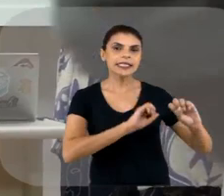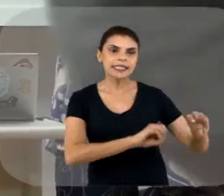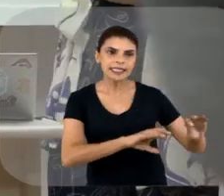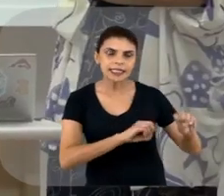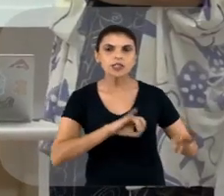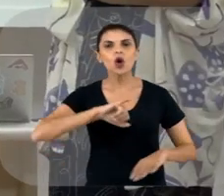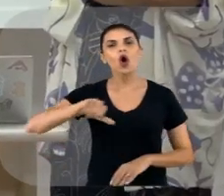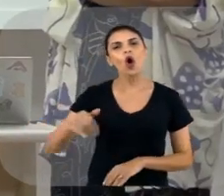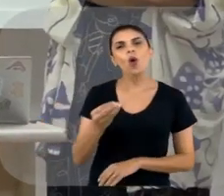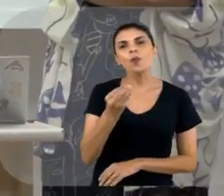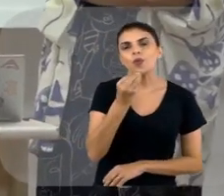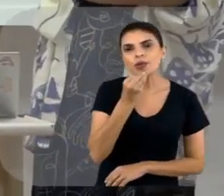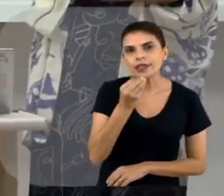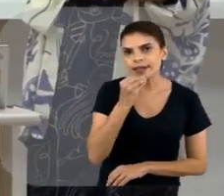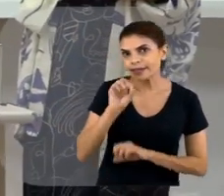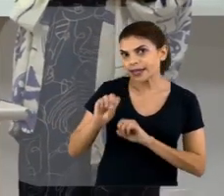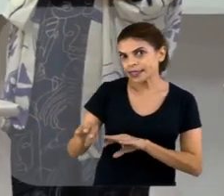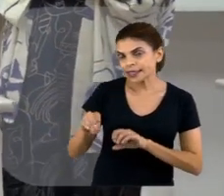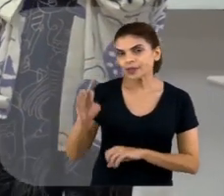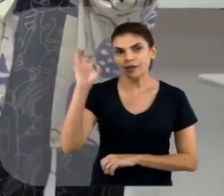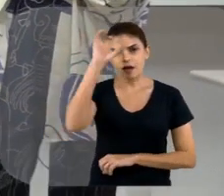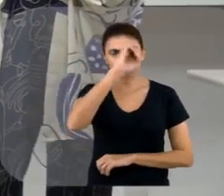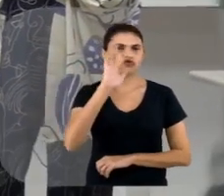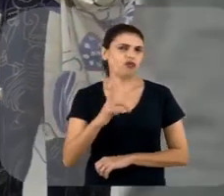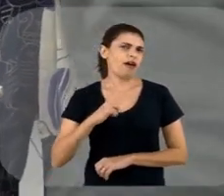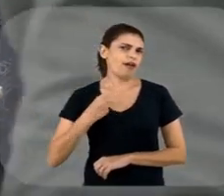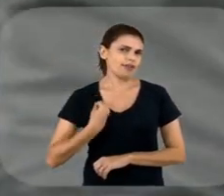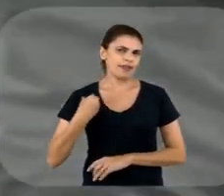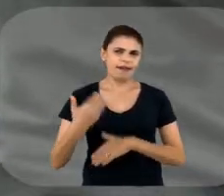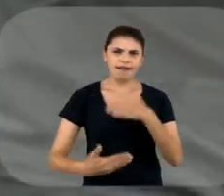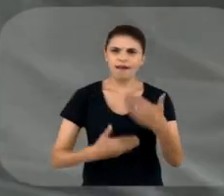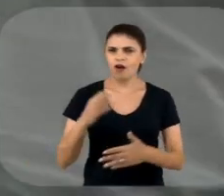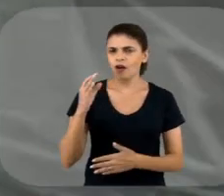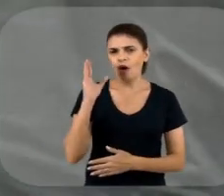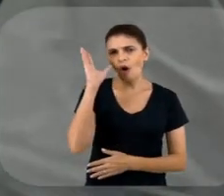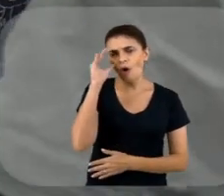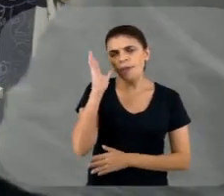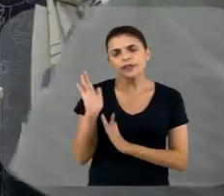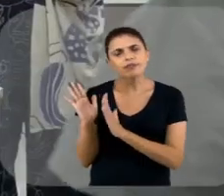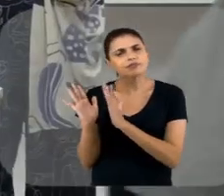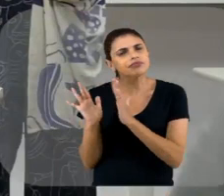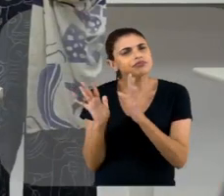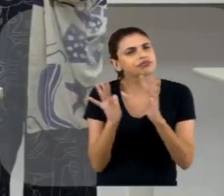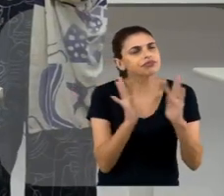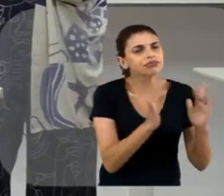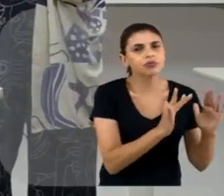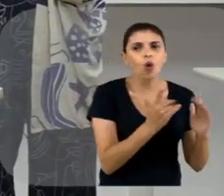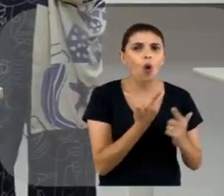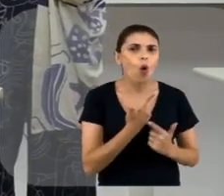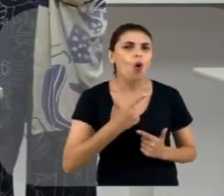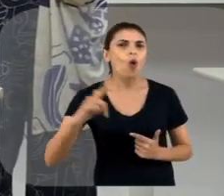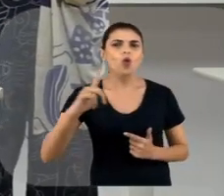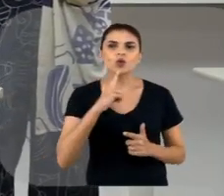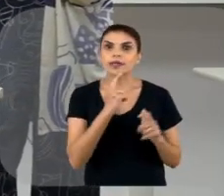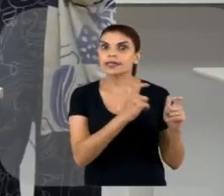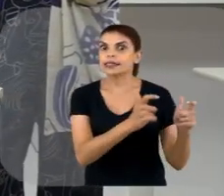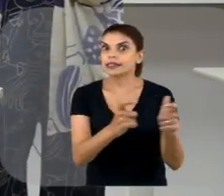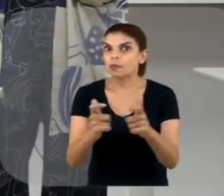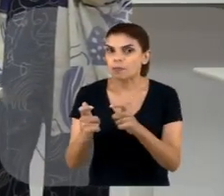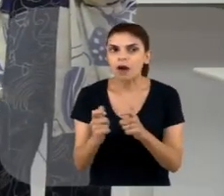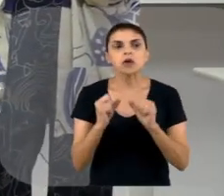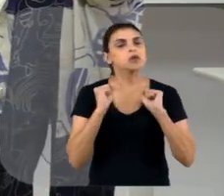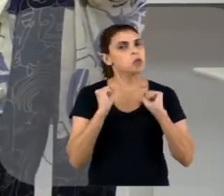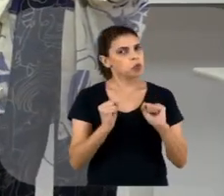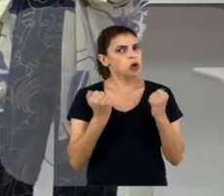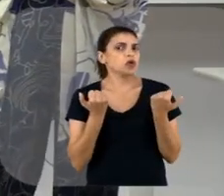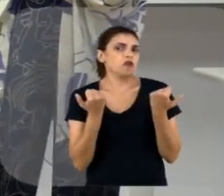e de oportunidades de ensino e aprendizagem, né? A gente tem aí observado a ampliação de outros espaços,